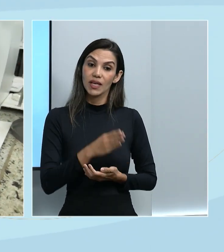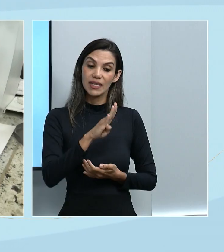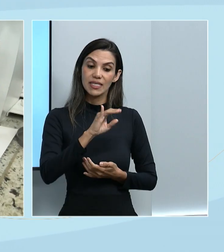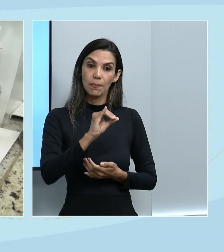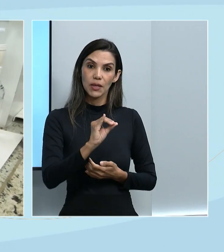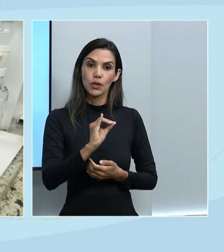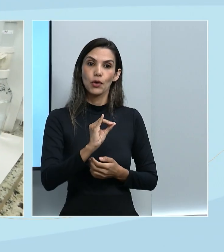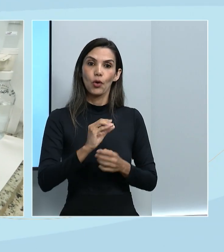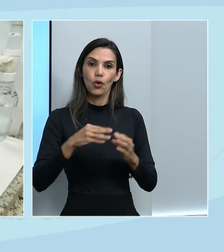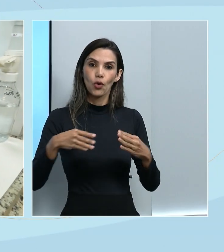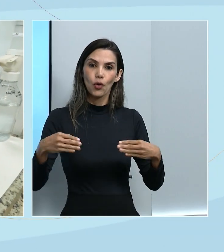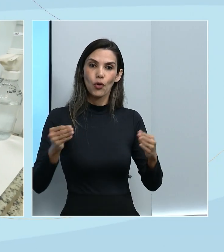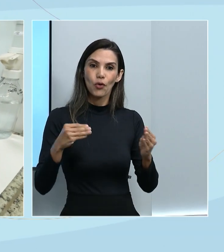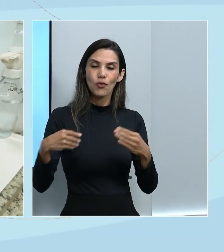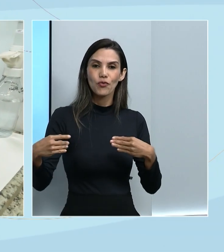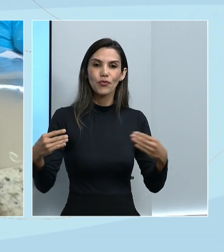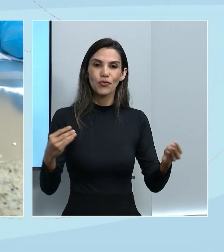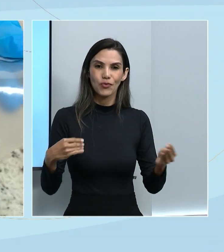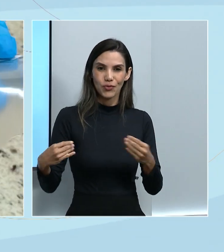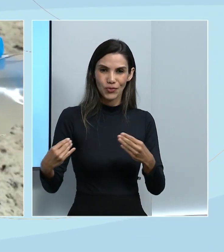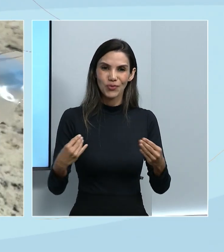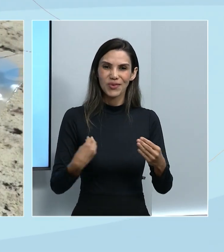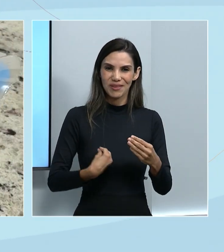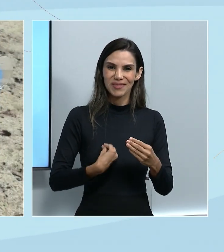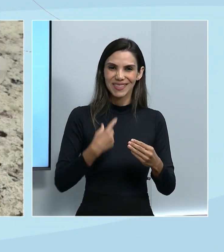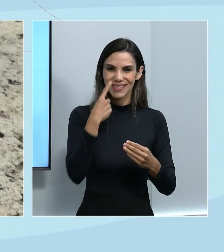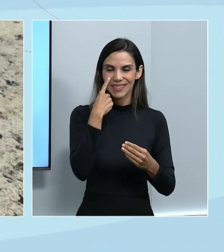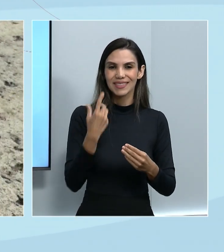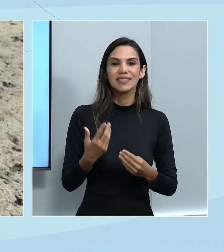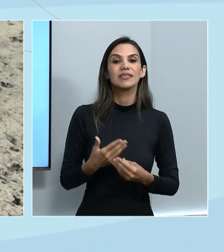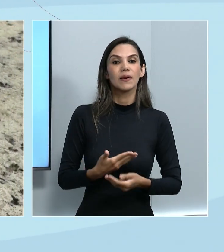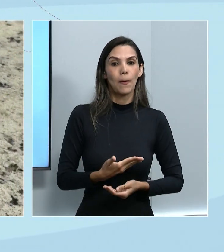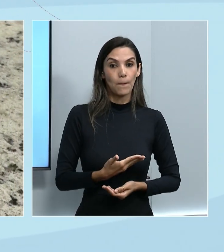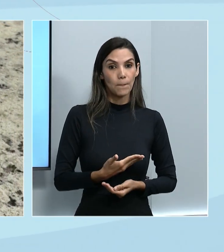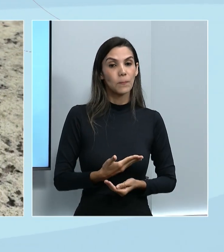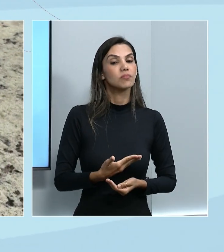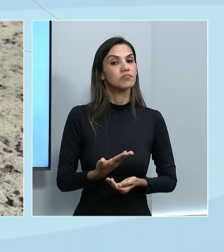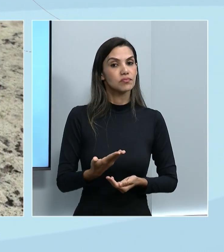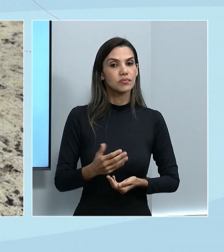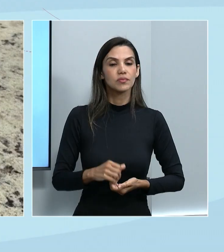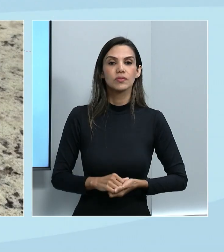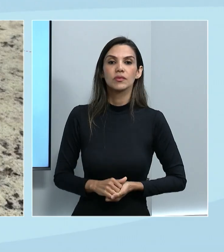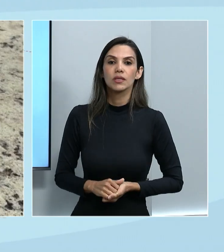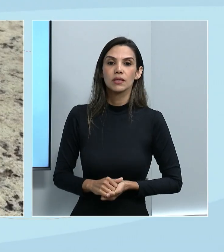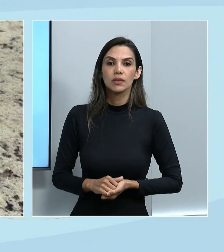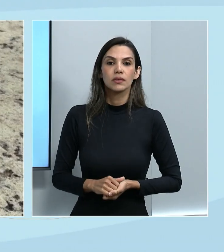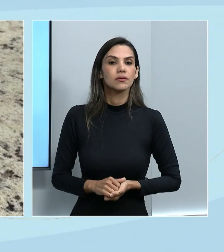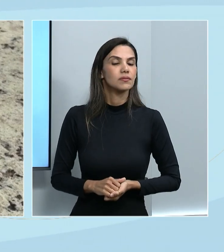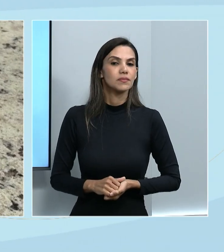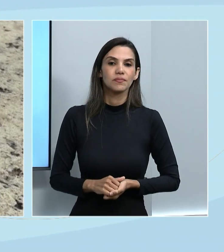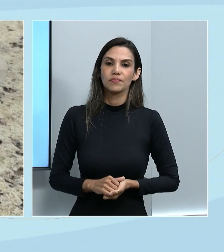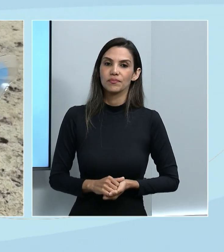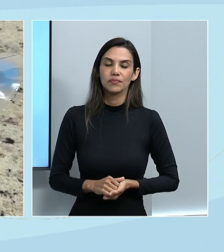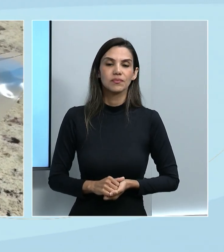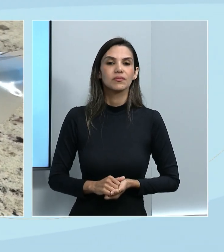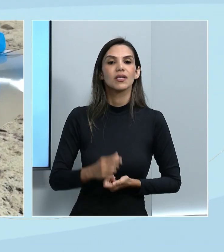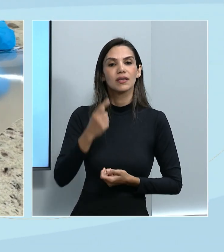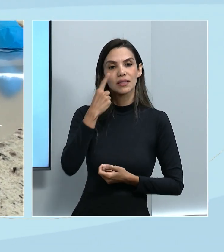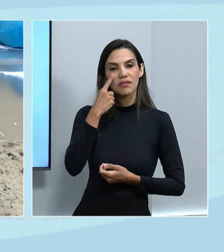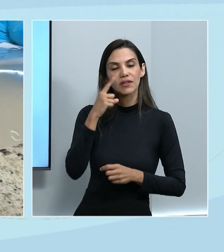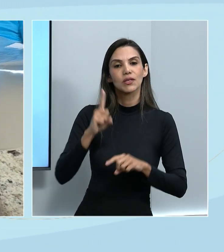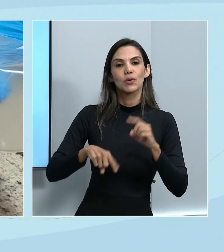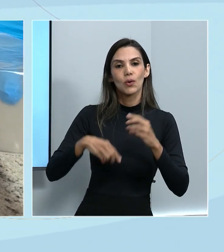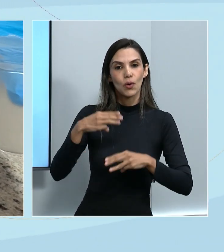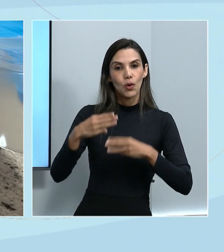presente na casa de quase todo brasileiro, né? Porque todo mundo tem amido. Como esse material ele se degrada em